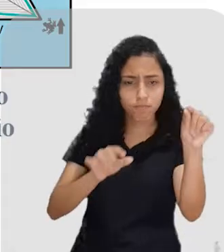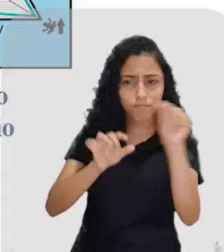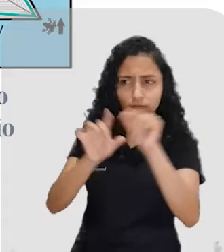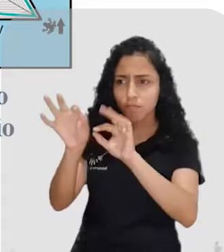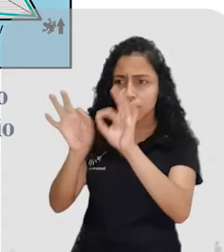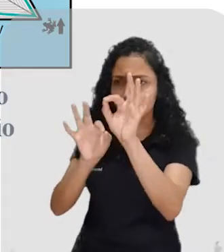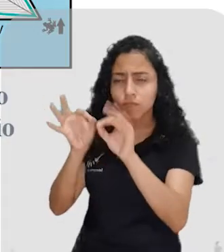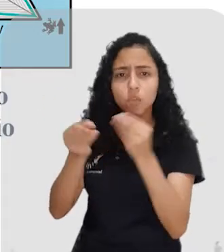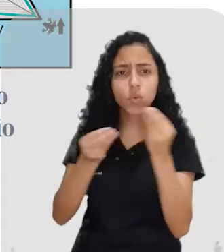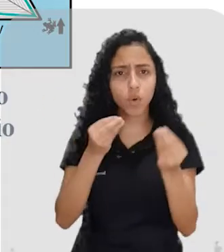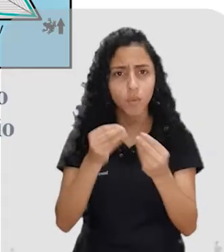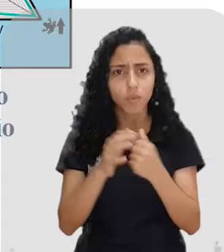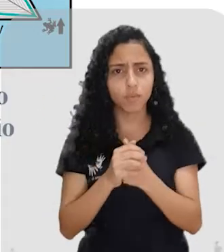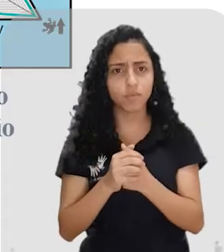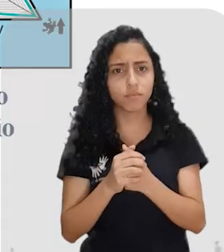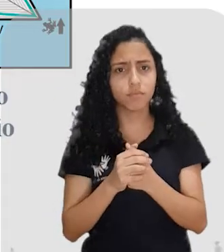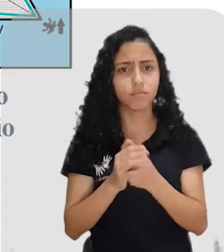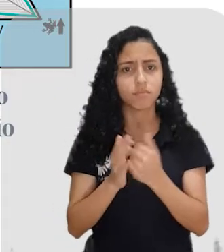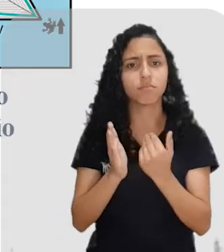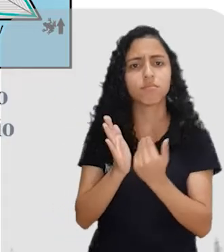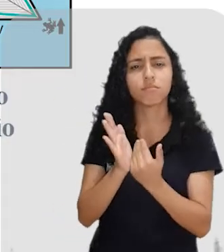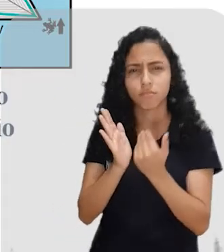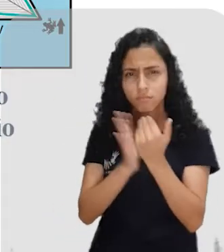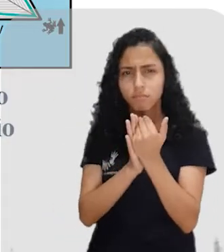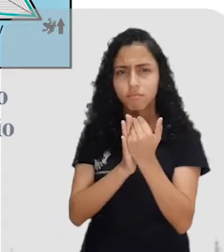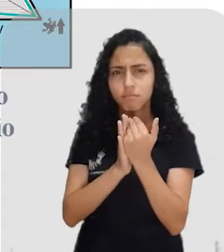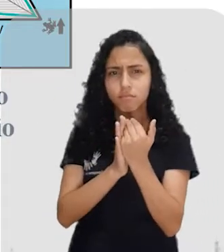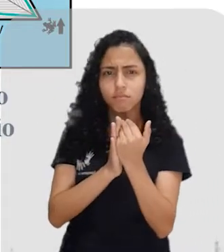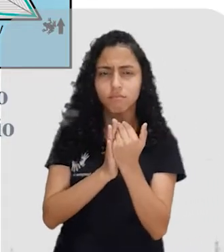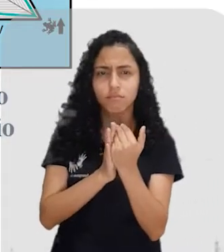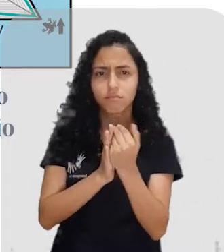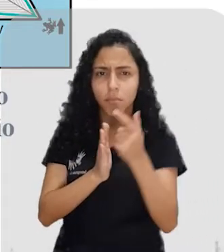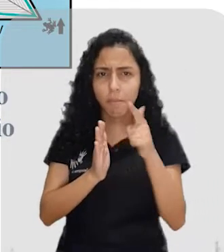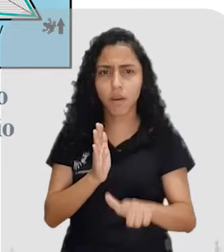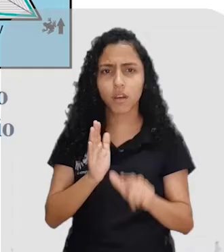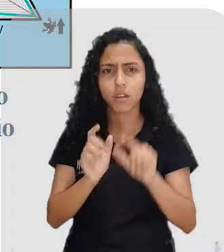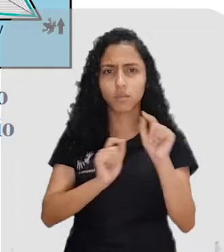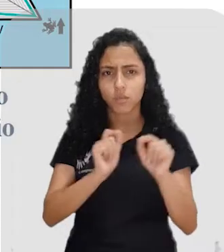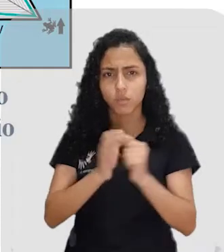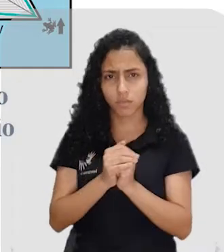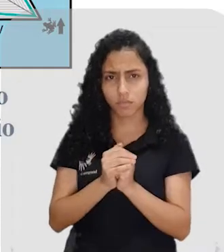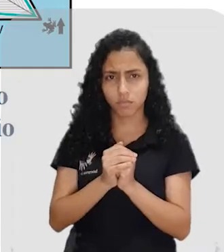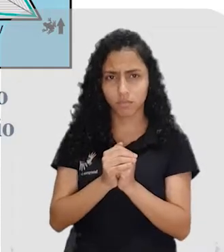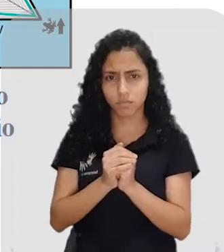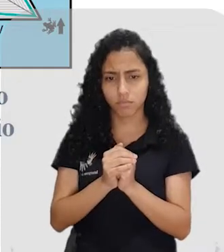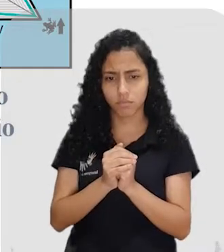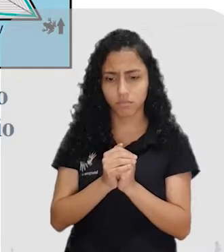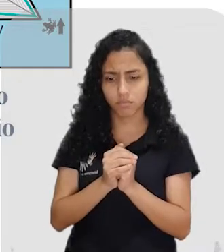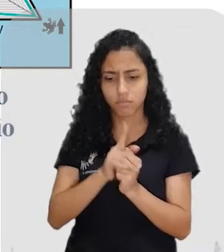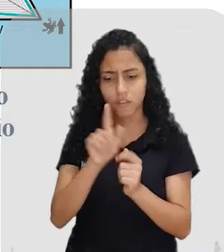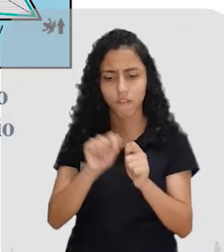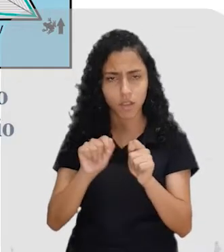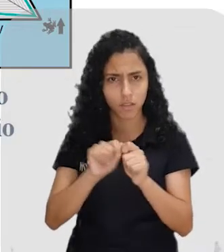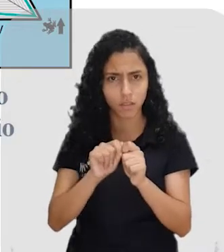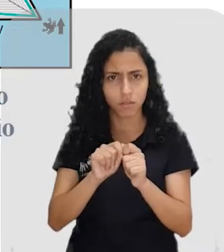é aonde eu coloco essas peças. Mas, para ficar mais interessante do que isso, eles também fizeram o seguinte, eles